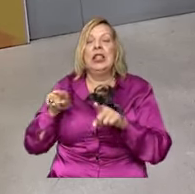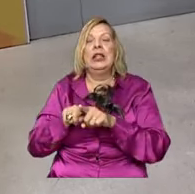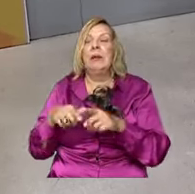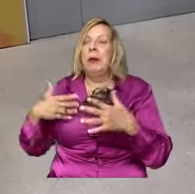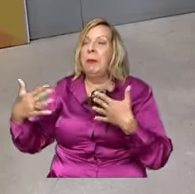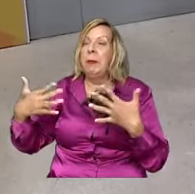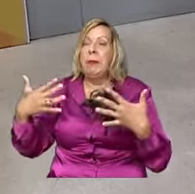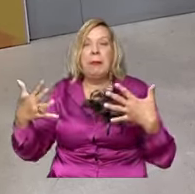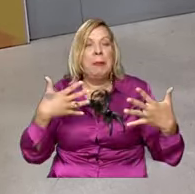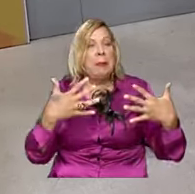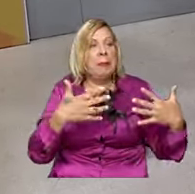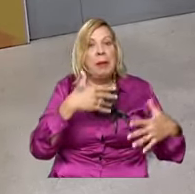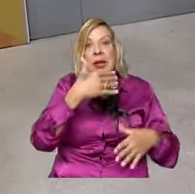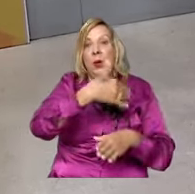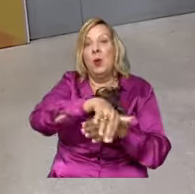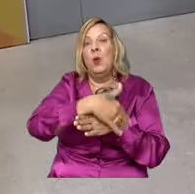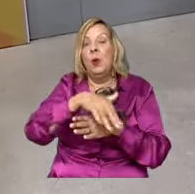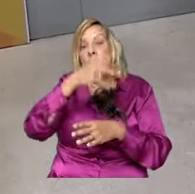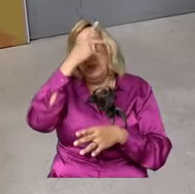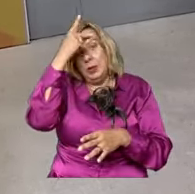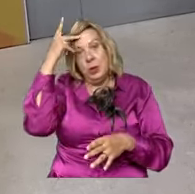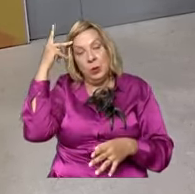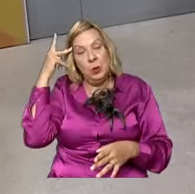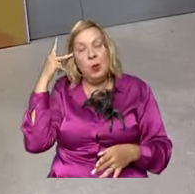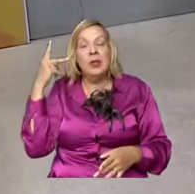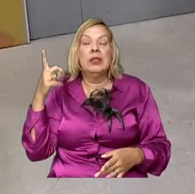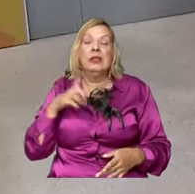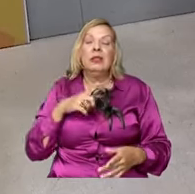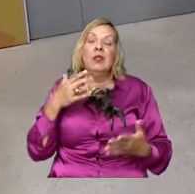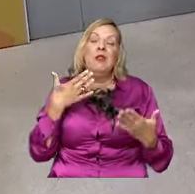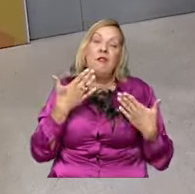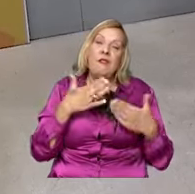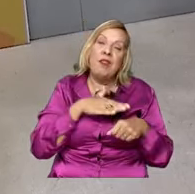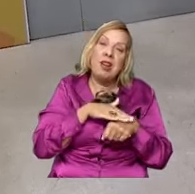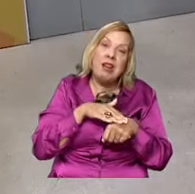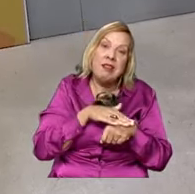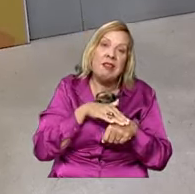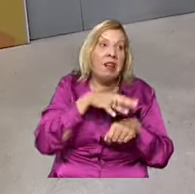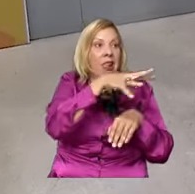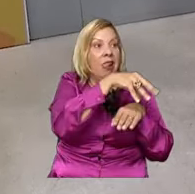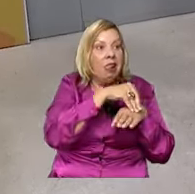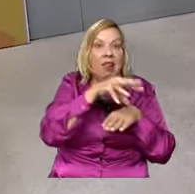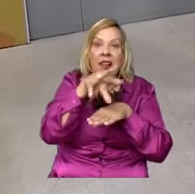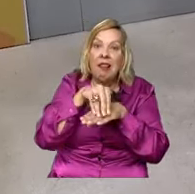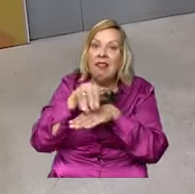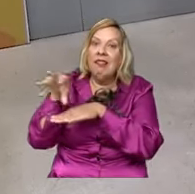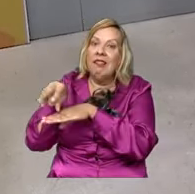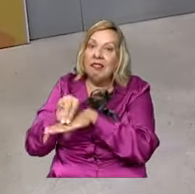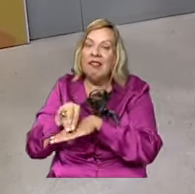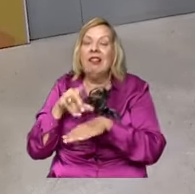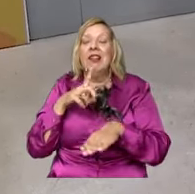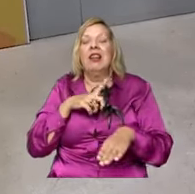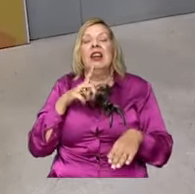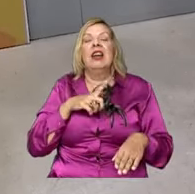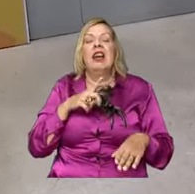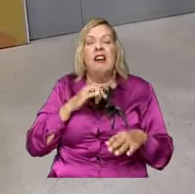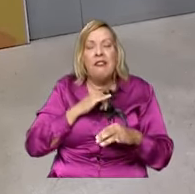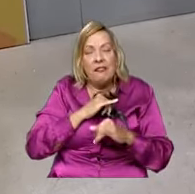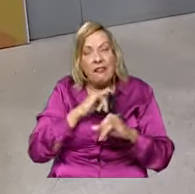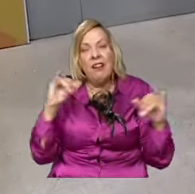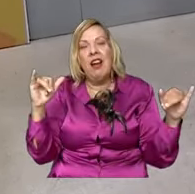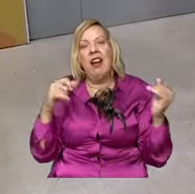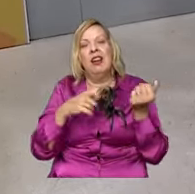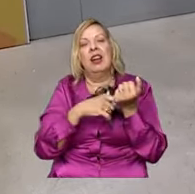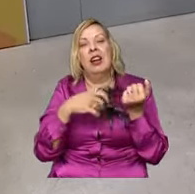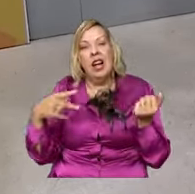do Cajucap. Relações públicas, verdade, melhor dizendo. Relações públicas do Cajucap, porque onde ela vai, ela fala do Cajucap, ela anota